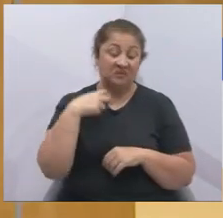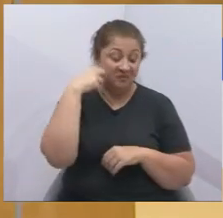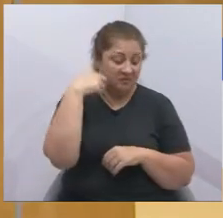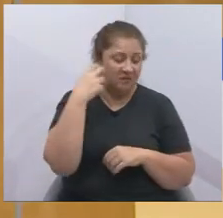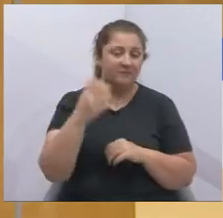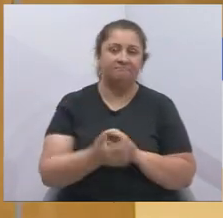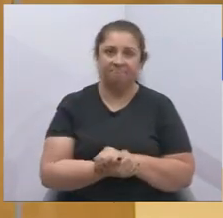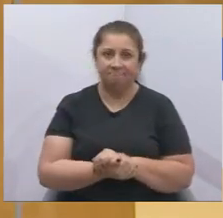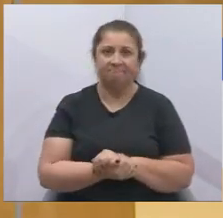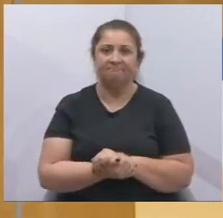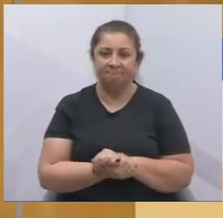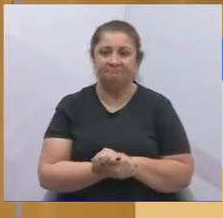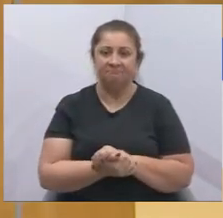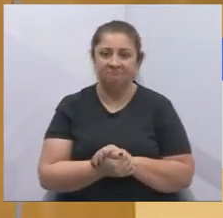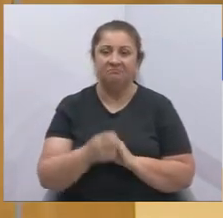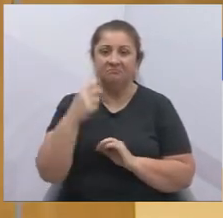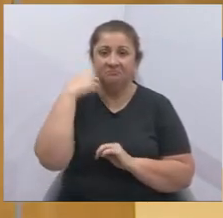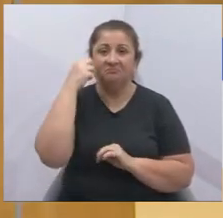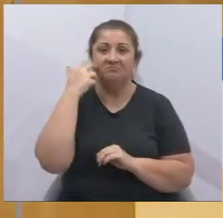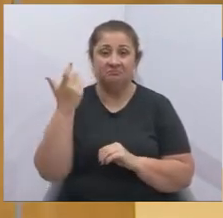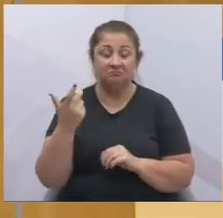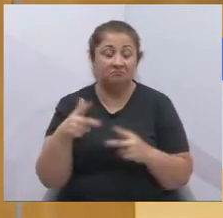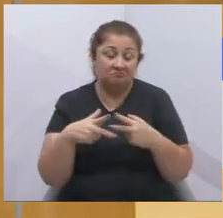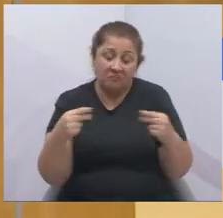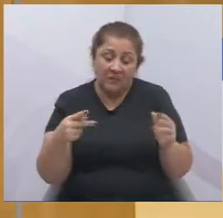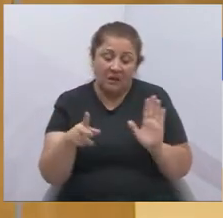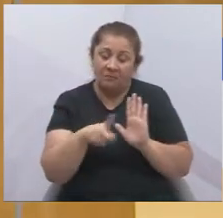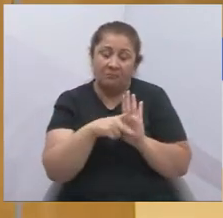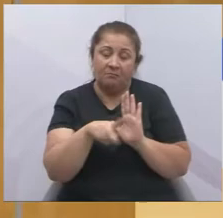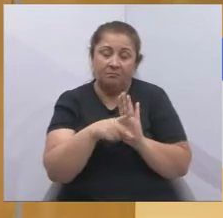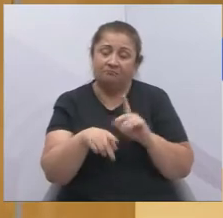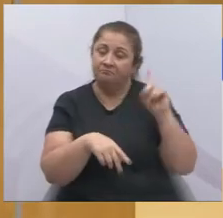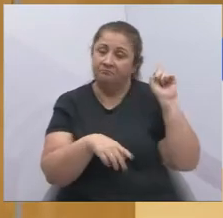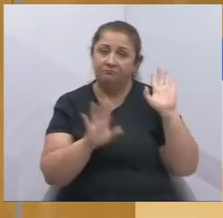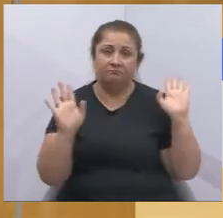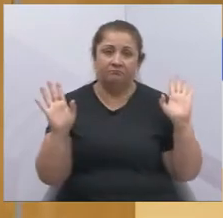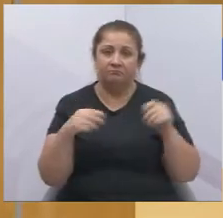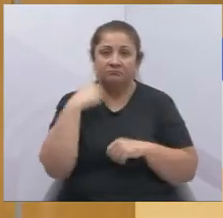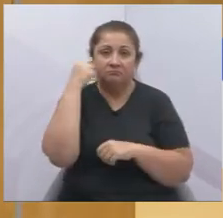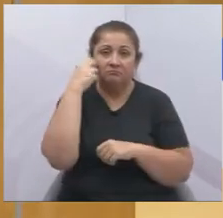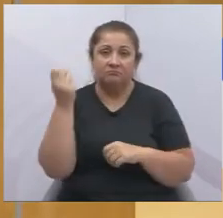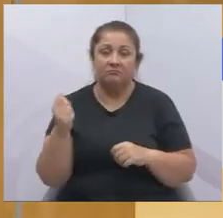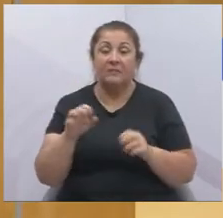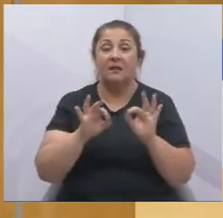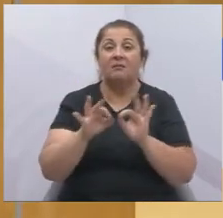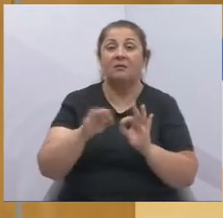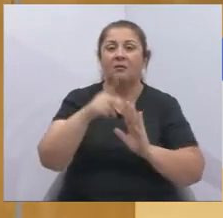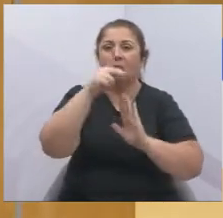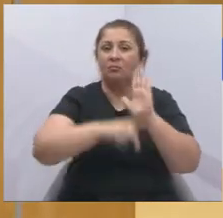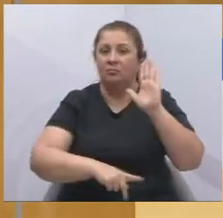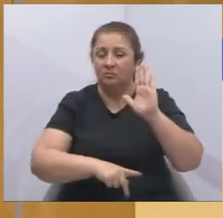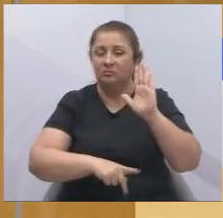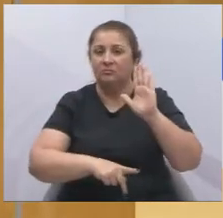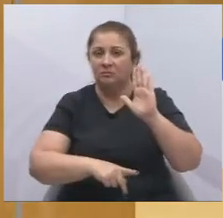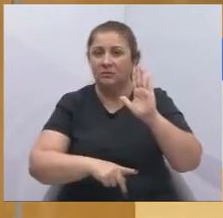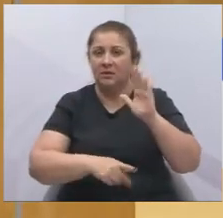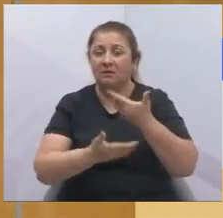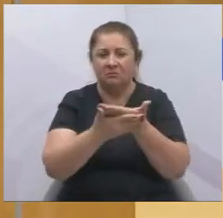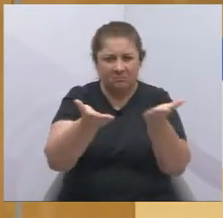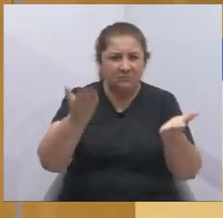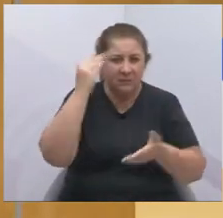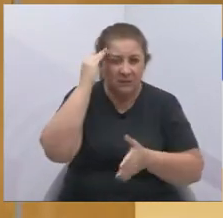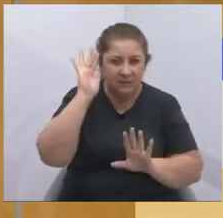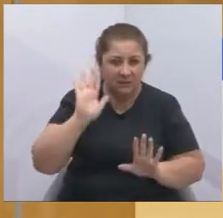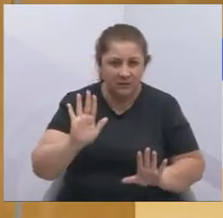vergonha. Tenho vergonha. Isso é uma coisa minha. Pessoal, tenho vergonha. Você coloca um projeto nessa casa, para os senhores